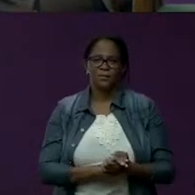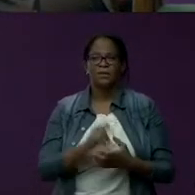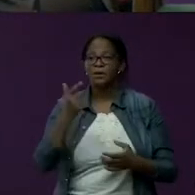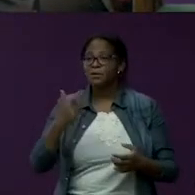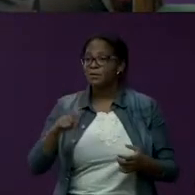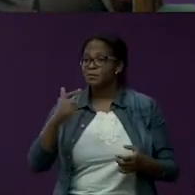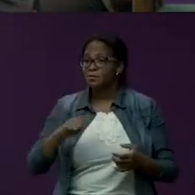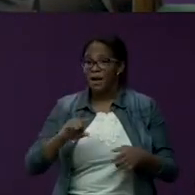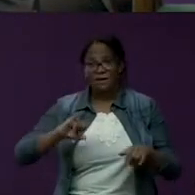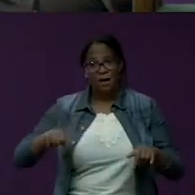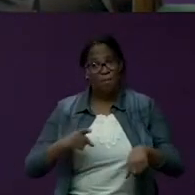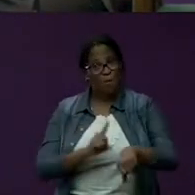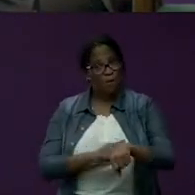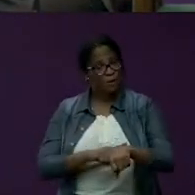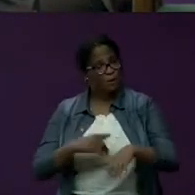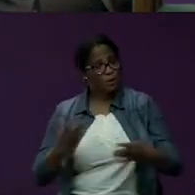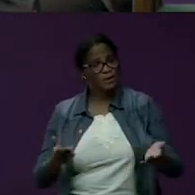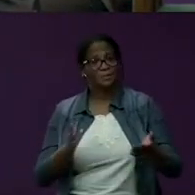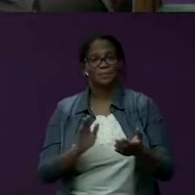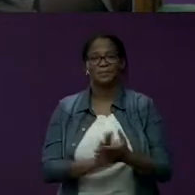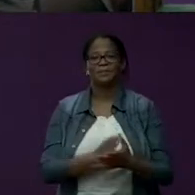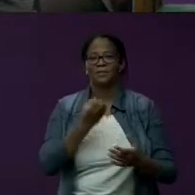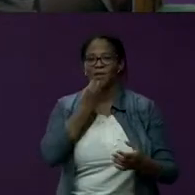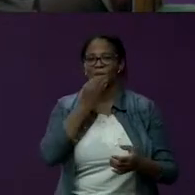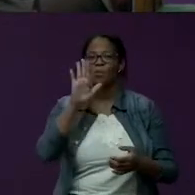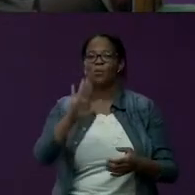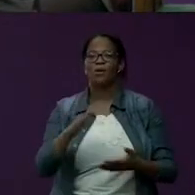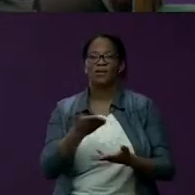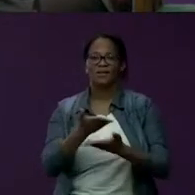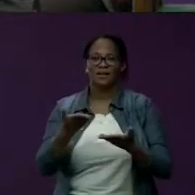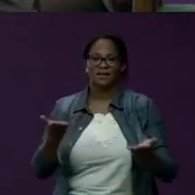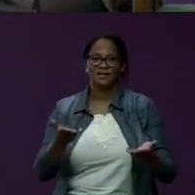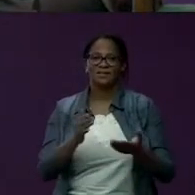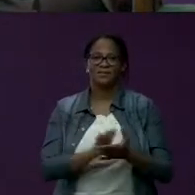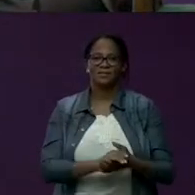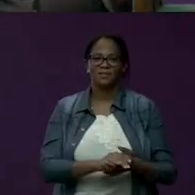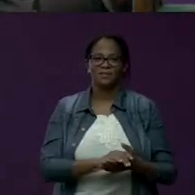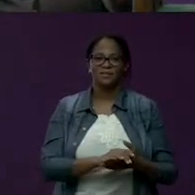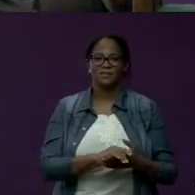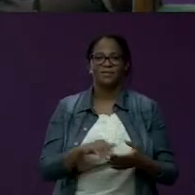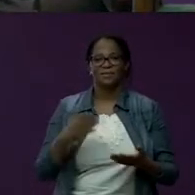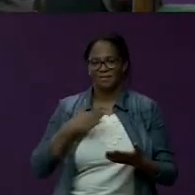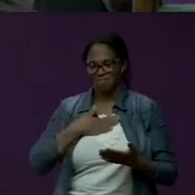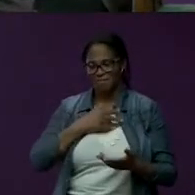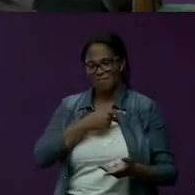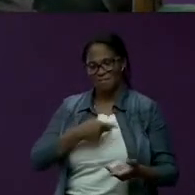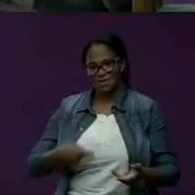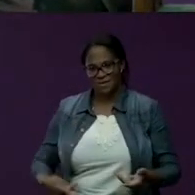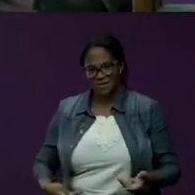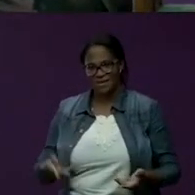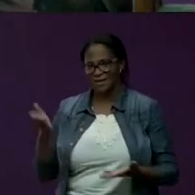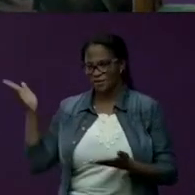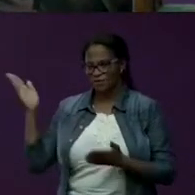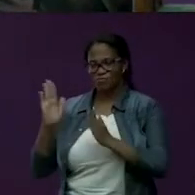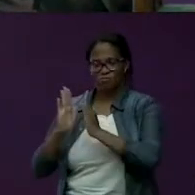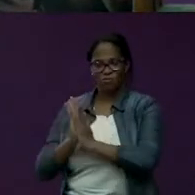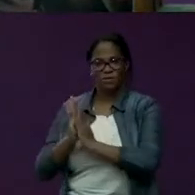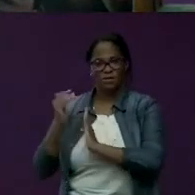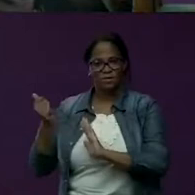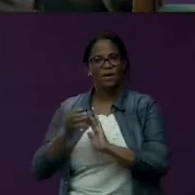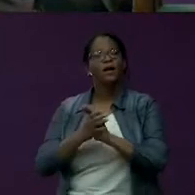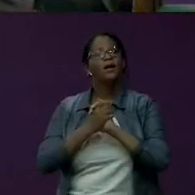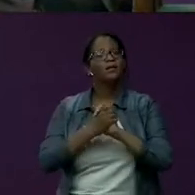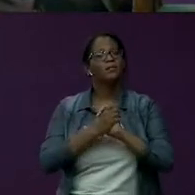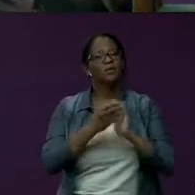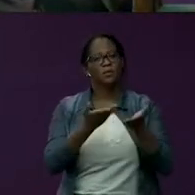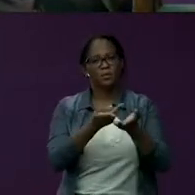Alguém mais, gente? É a hora, hein? Tá. Boa tarde para todo mundo. Minha presidente, na sua pessoa, eu saúdo a